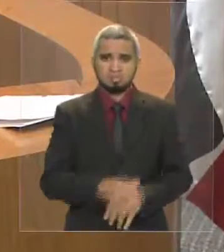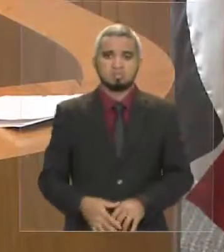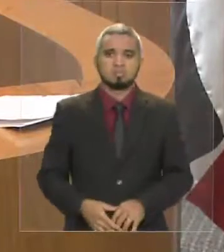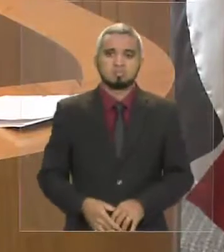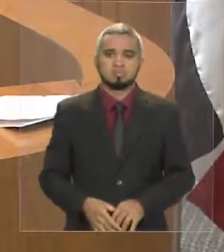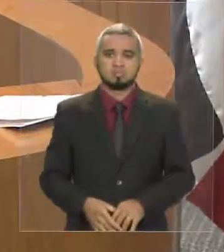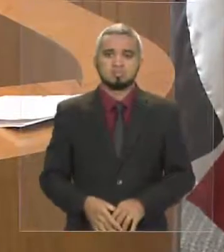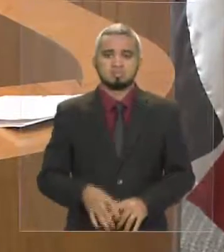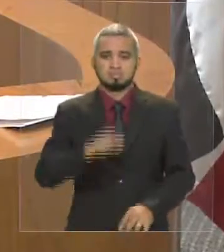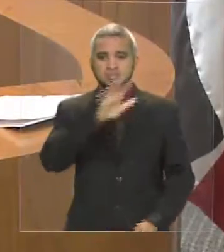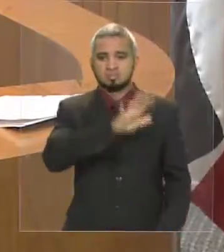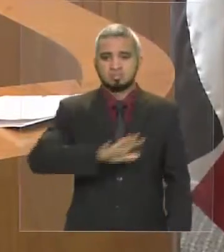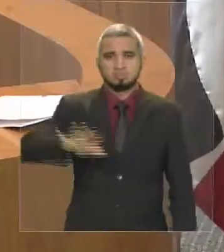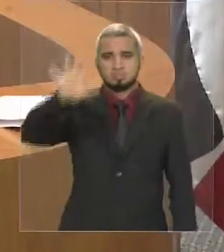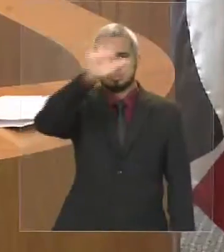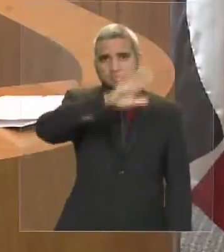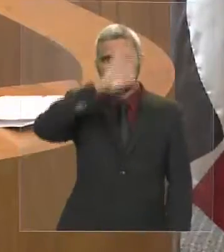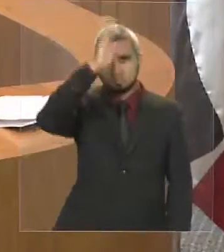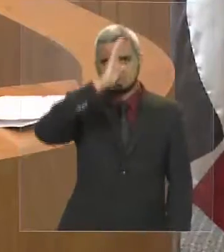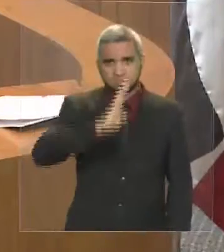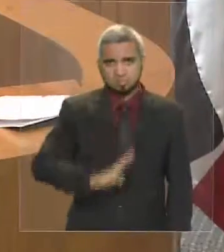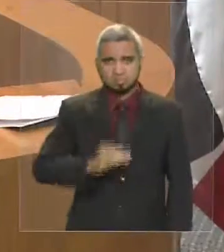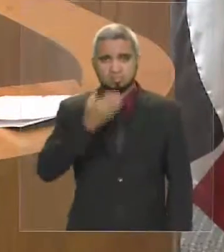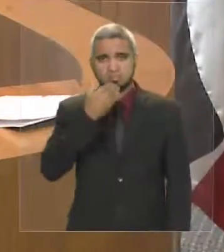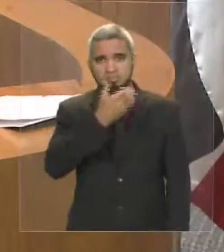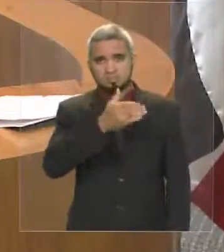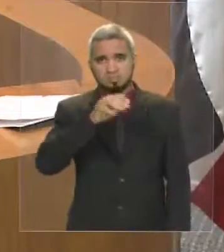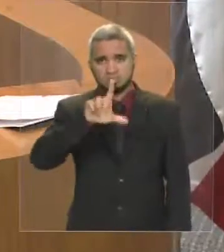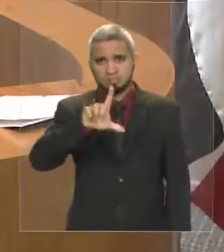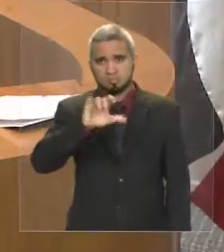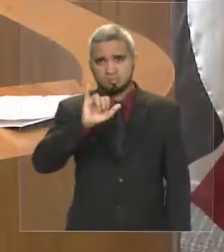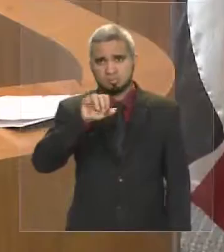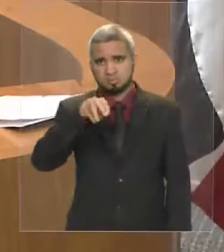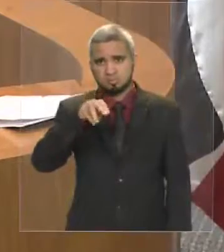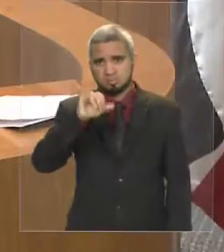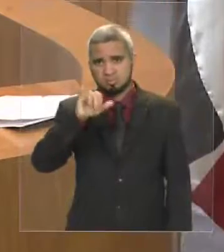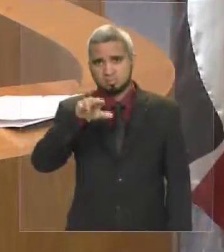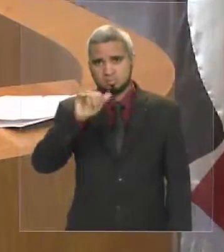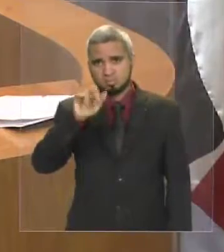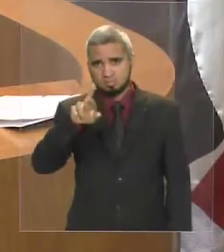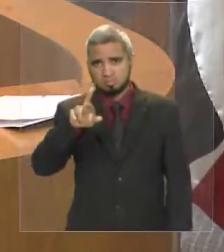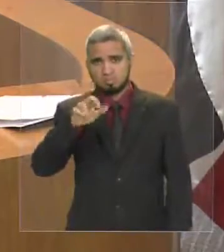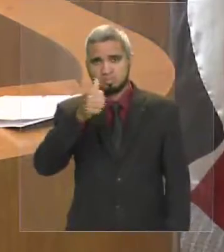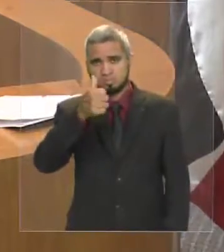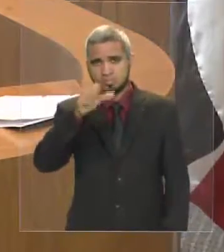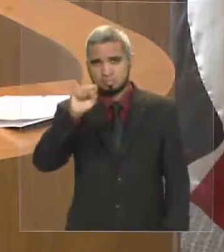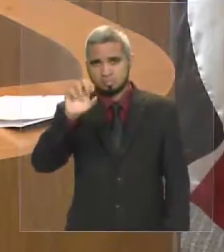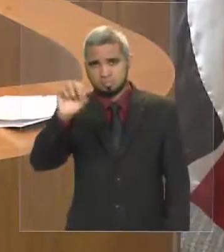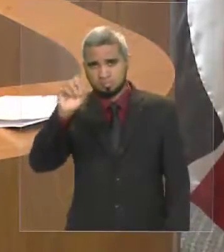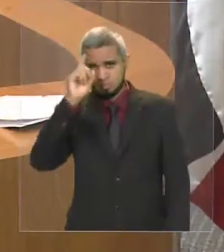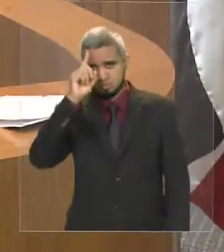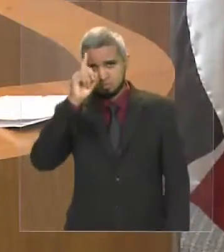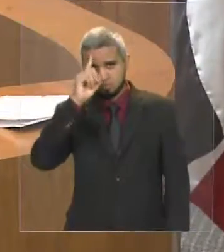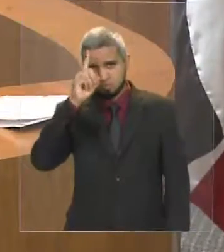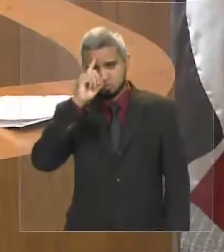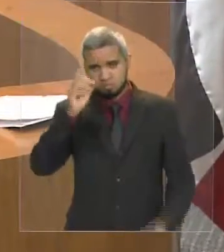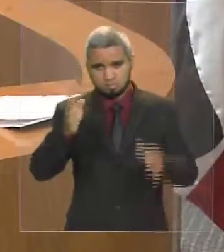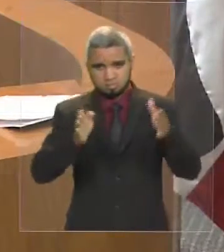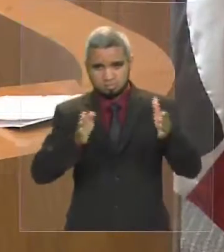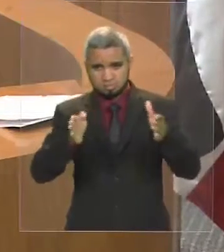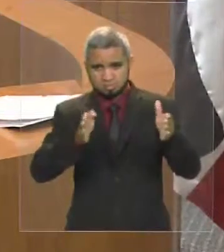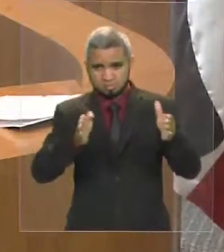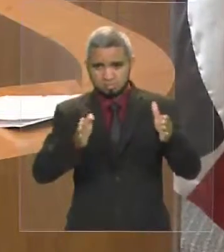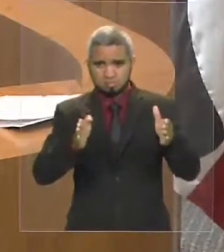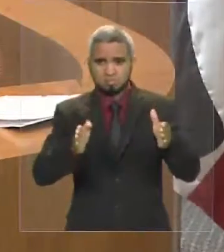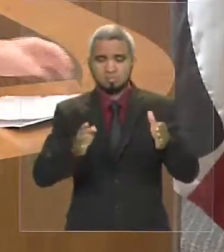nível nacional, ele pede a liminar, deputado Adriano, o Congresso Nacional, em 180 dias, implantar o imposto